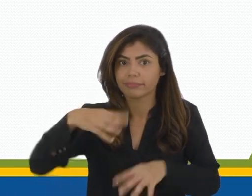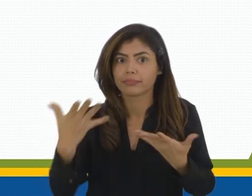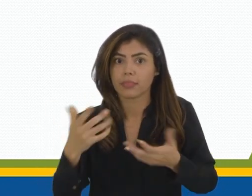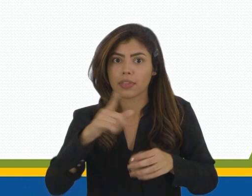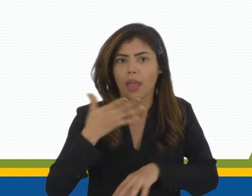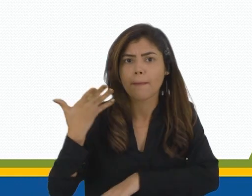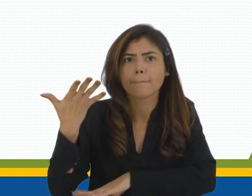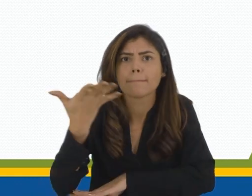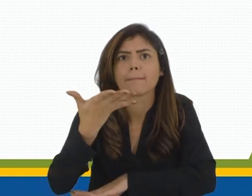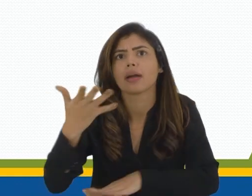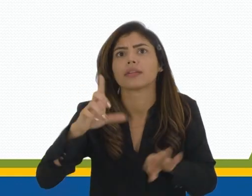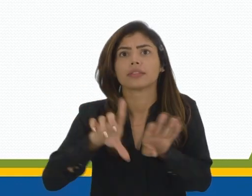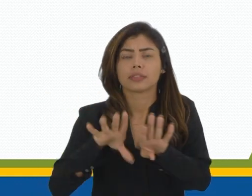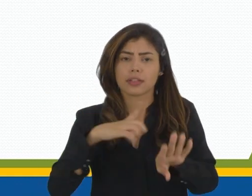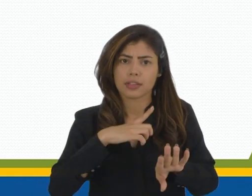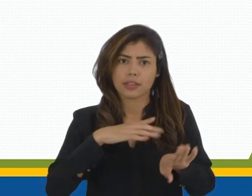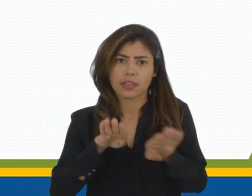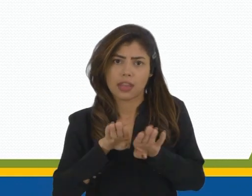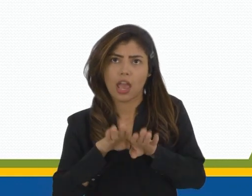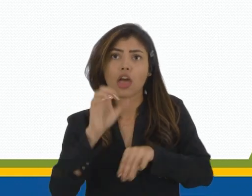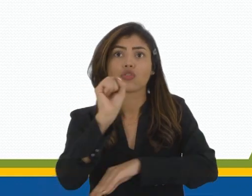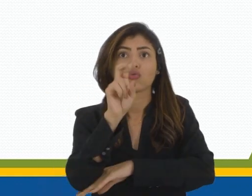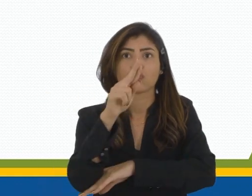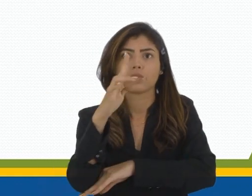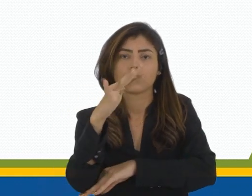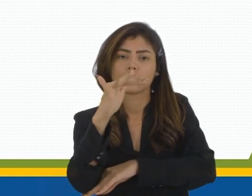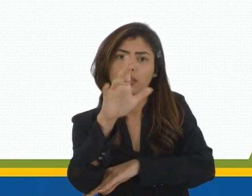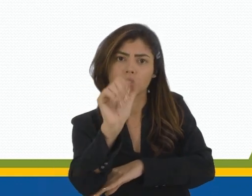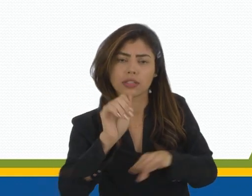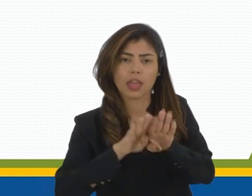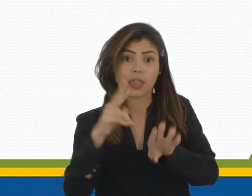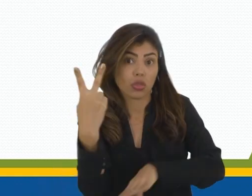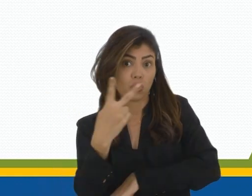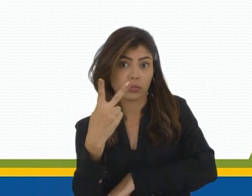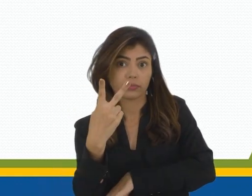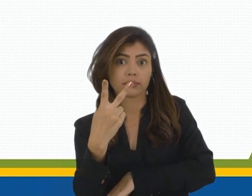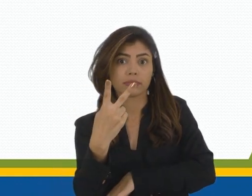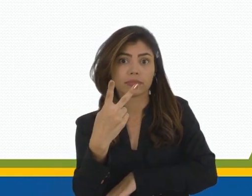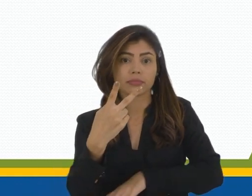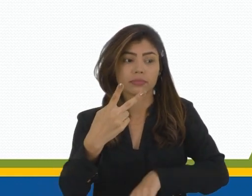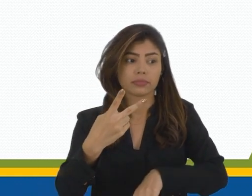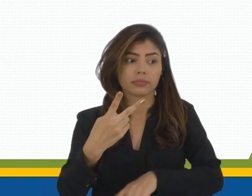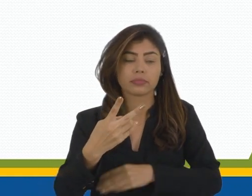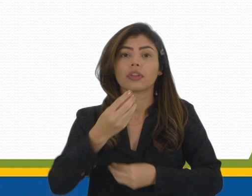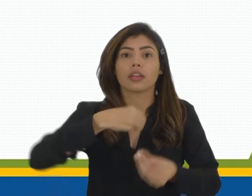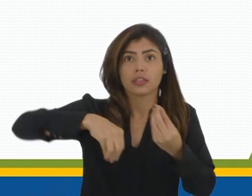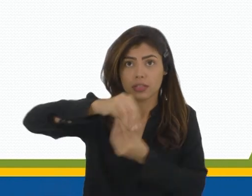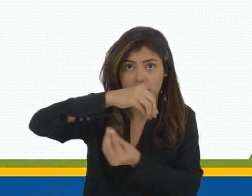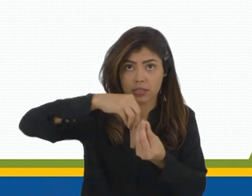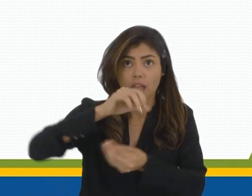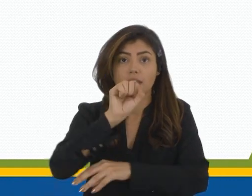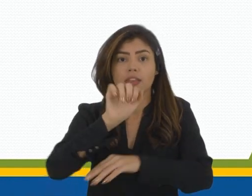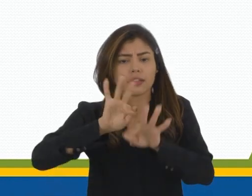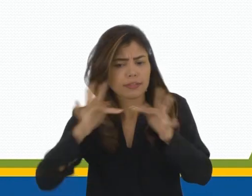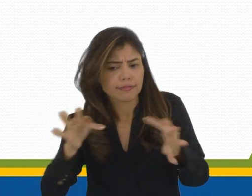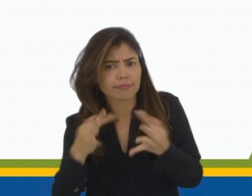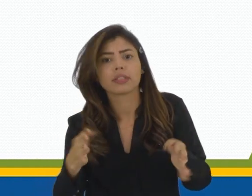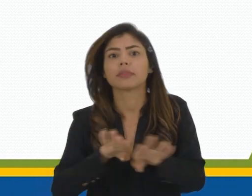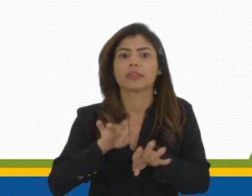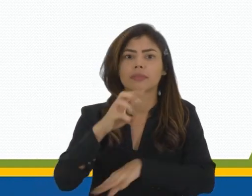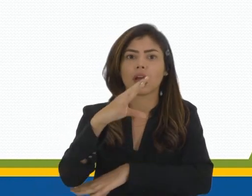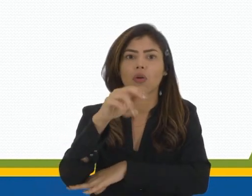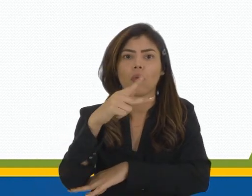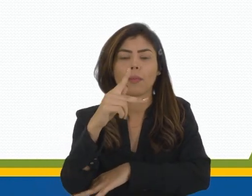ser a base para formar as substâncias. Nós temos dois tipos de substâncias, as substâncias simples e as substâncias